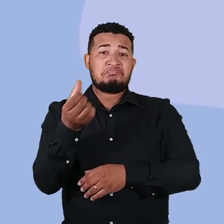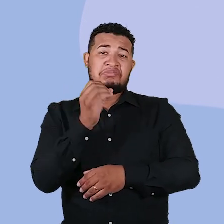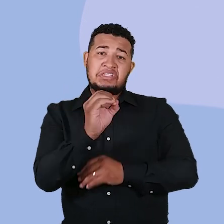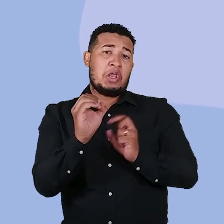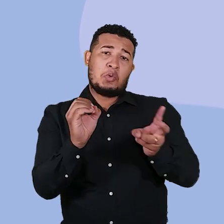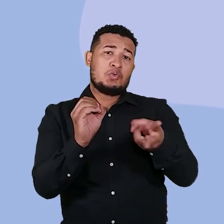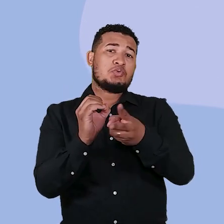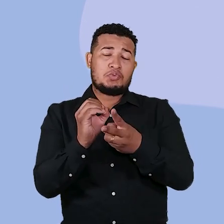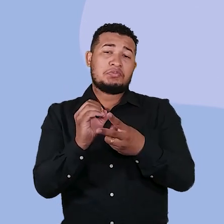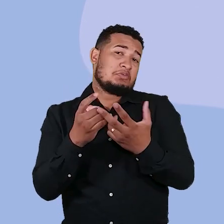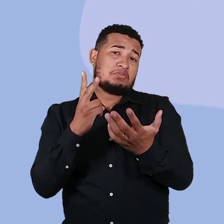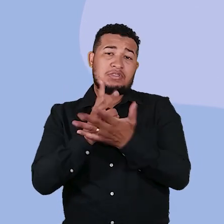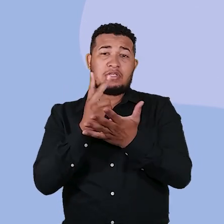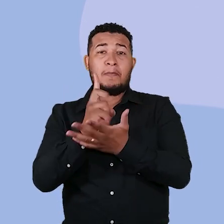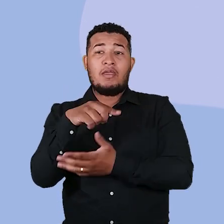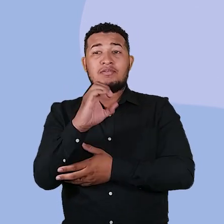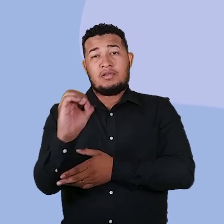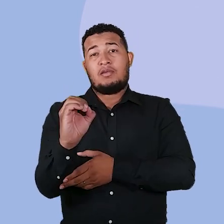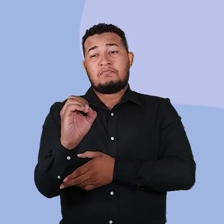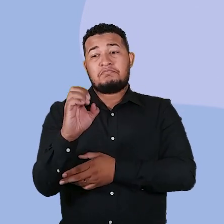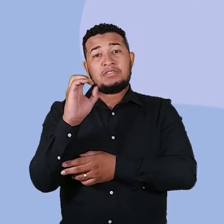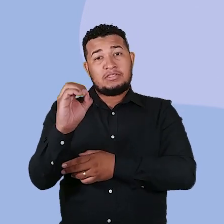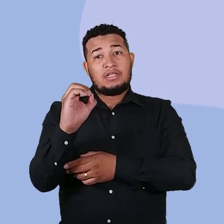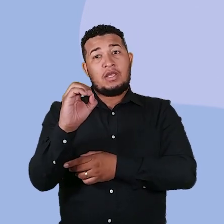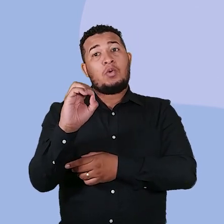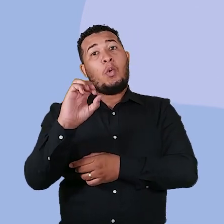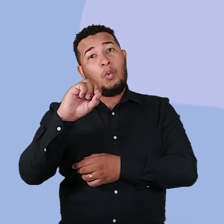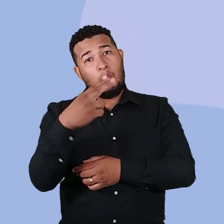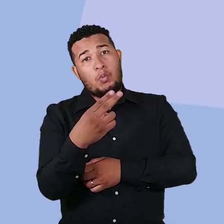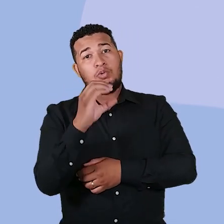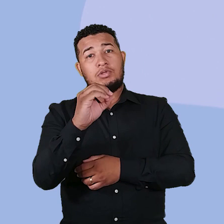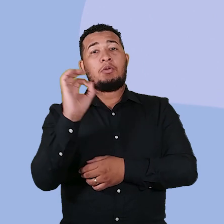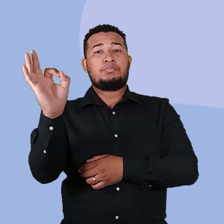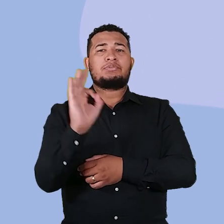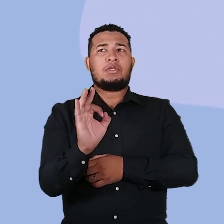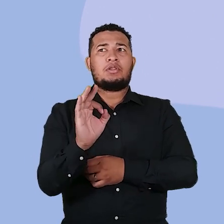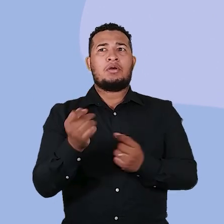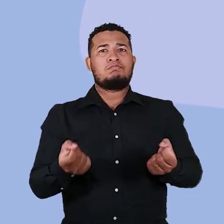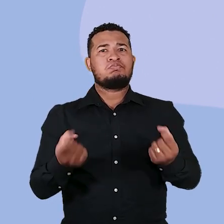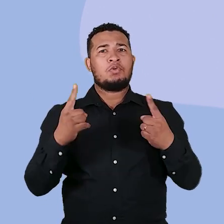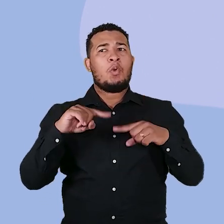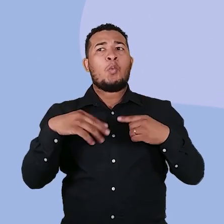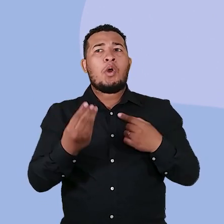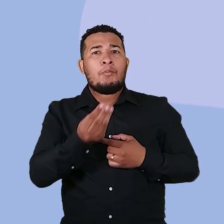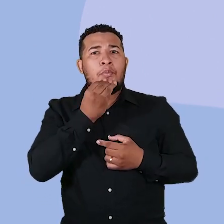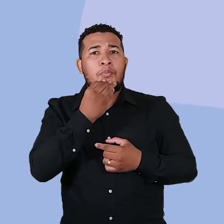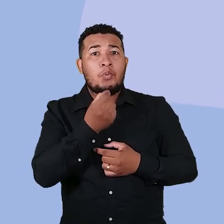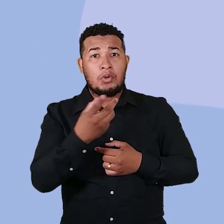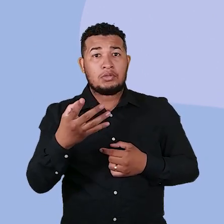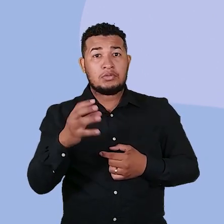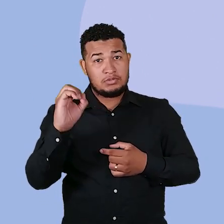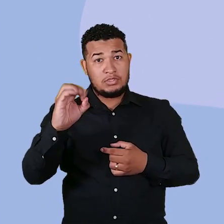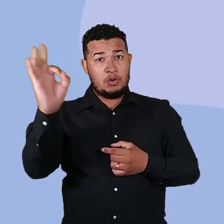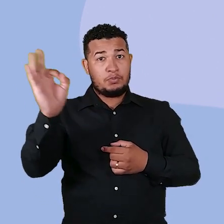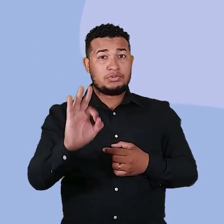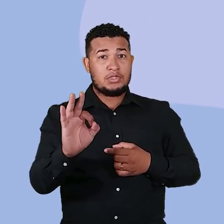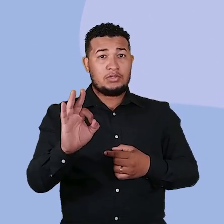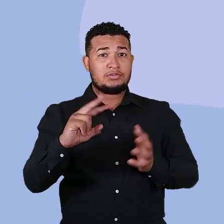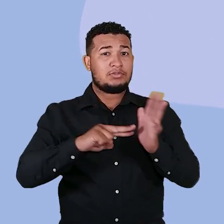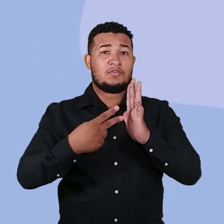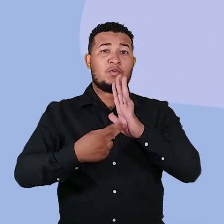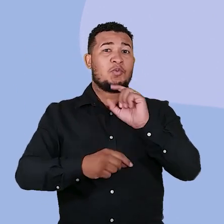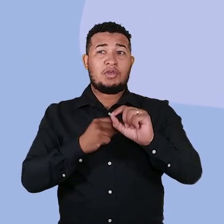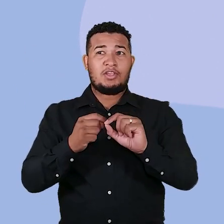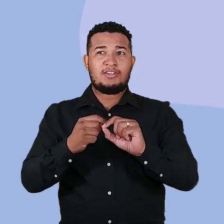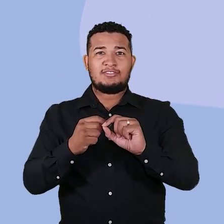na forma decimal 0 vezes em 0 não podemos representar isso daí como 0 ou 0 por cento qual é qual é a chance que tem